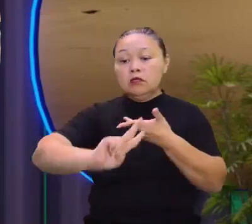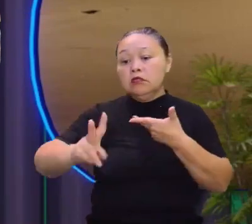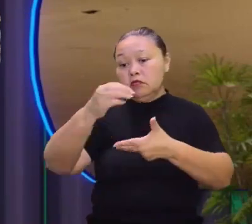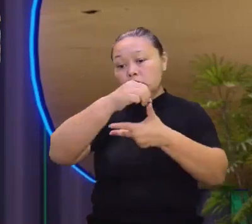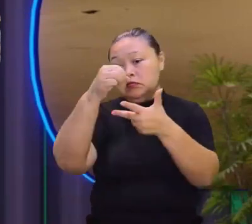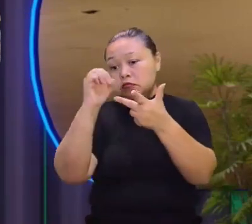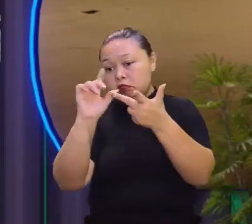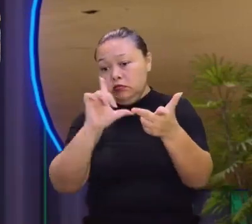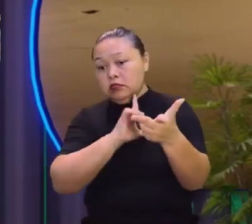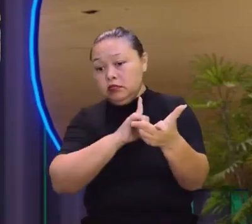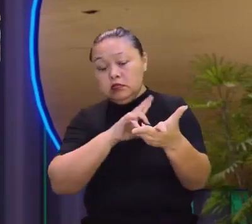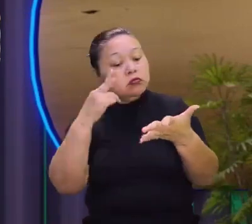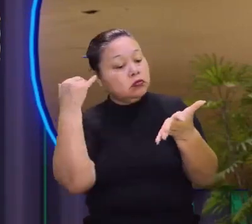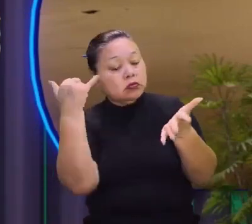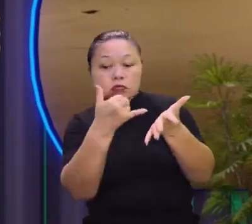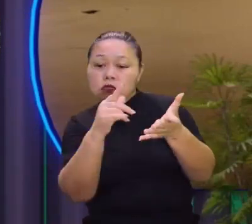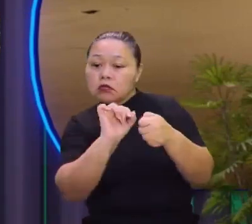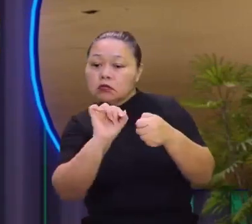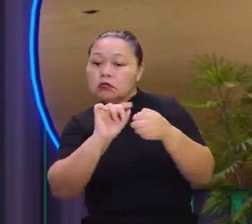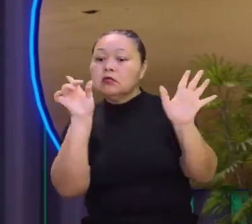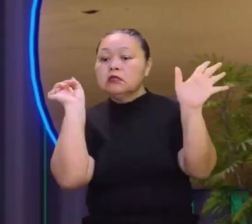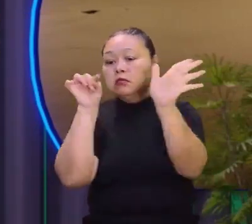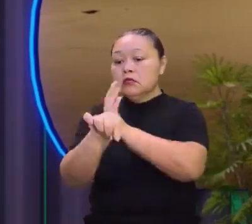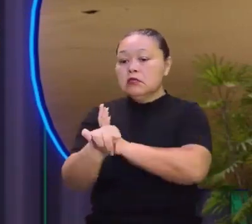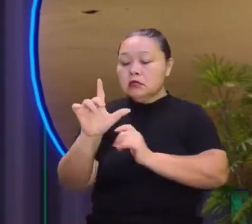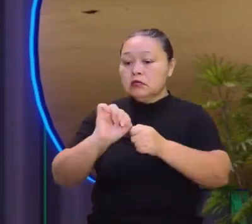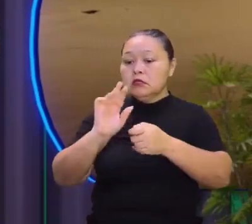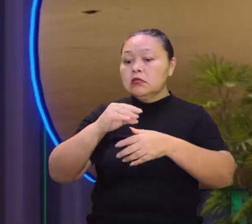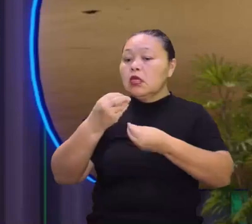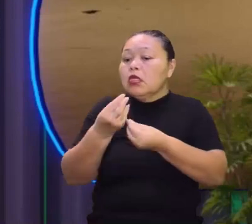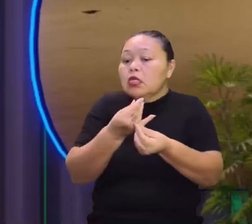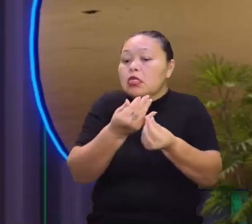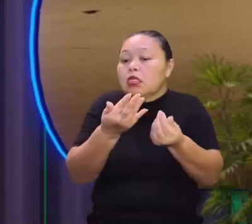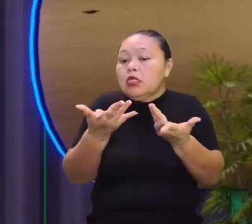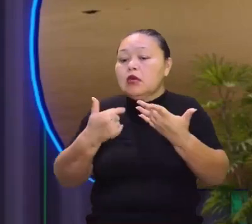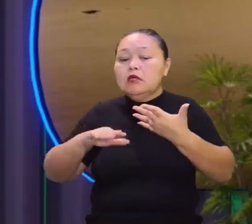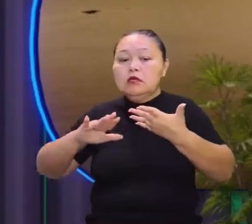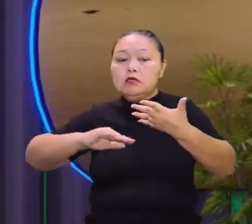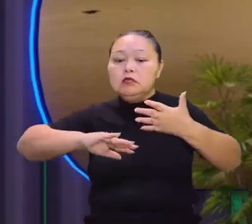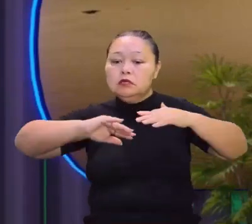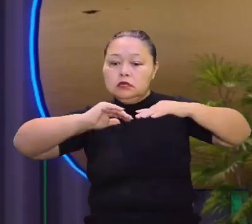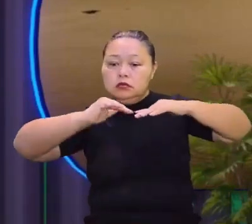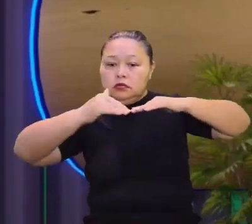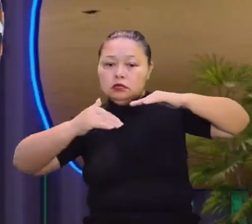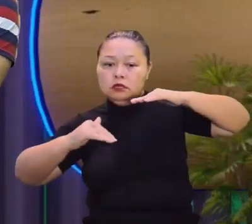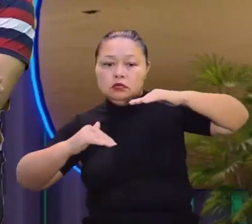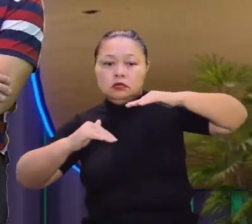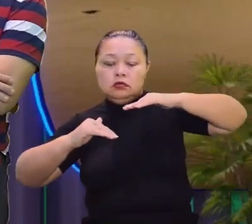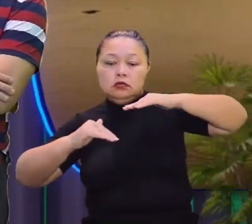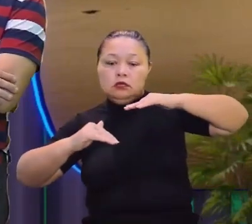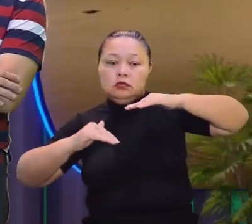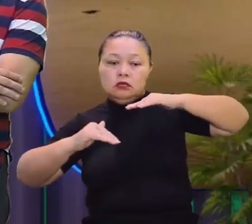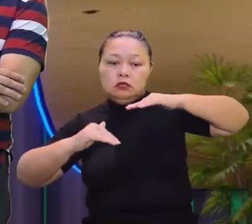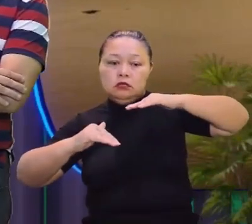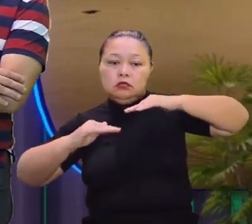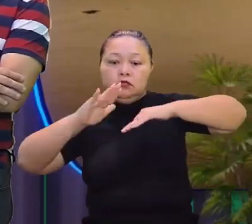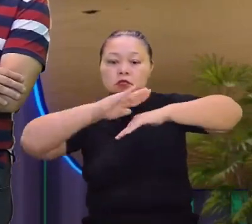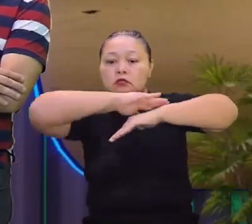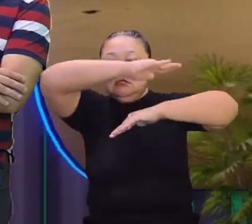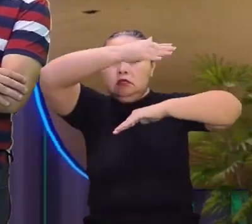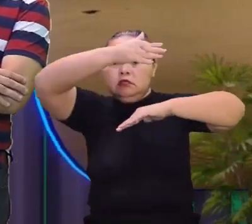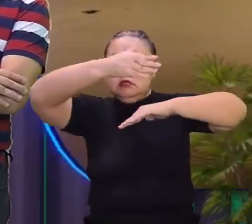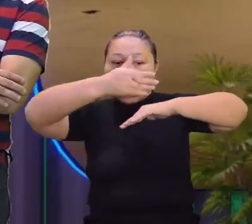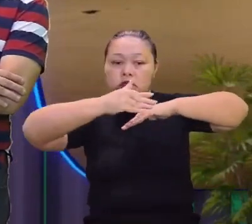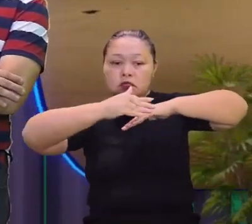no Enem, cair alguma informação sobre a questão do desgaste nas unidades de relevo, áreas de